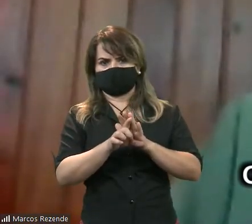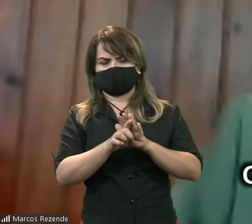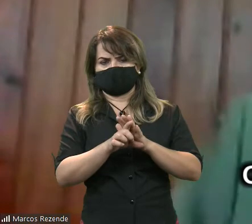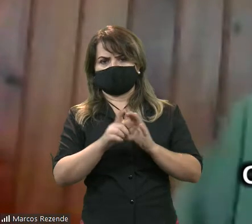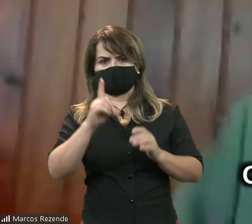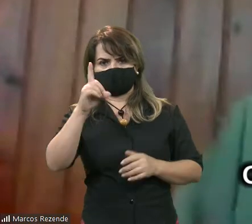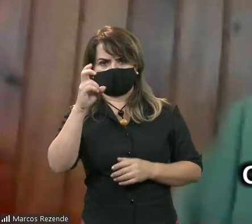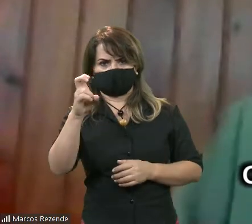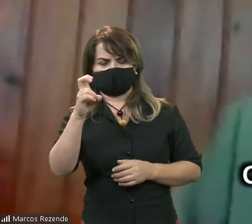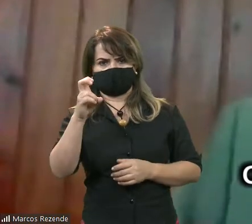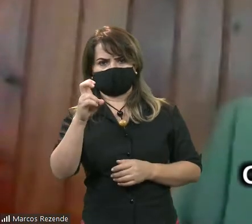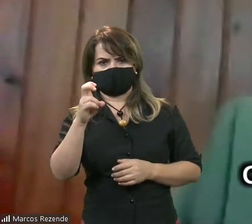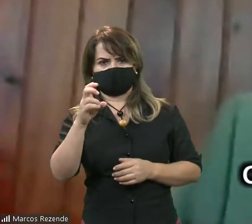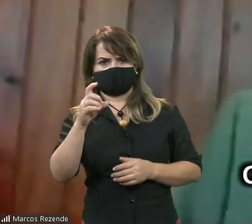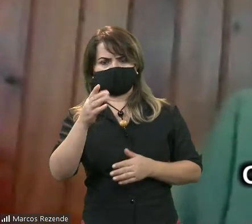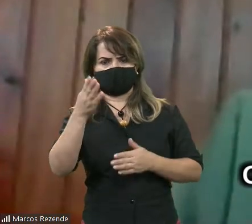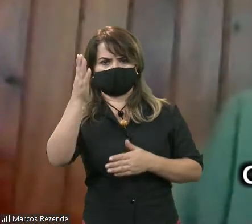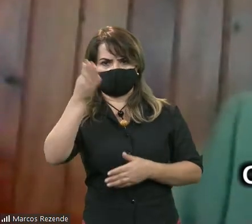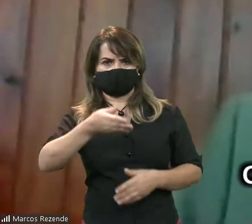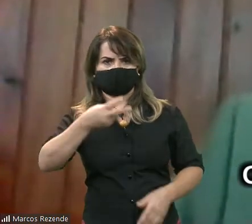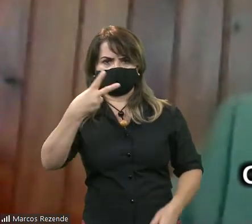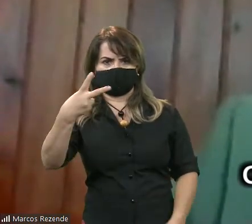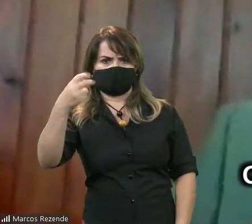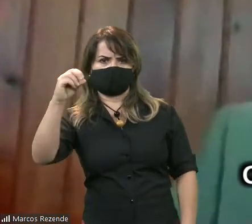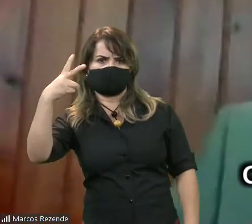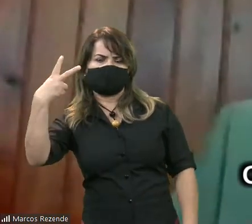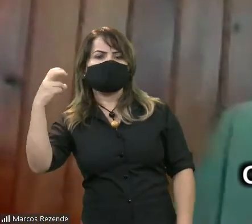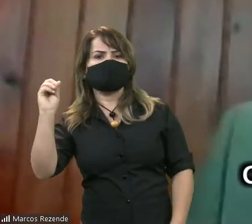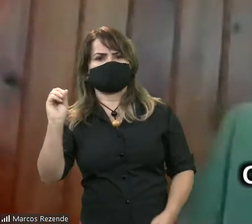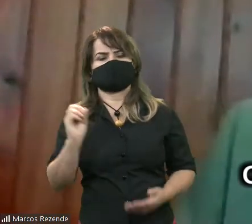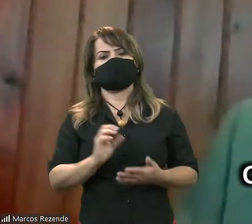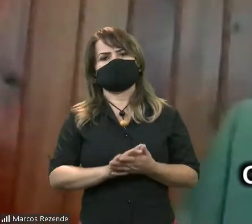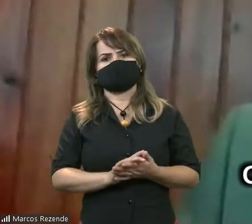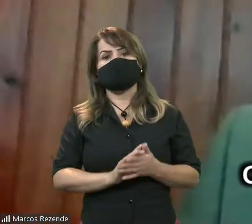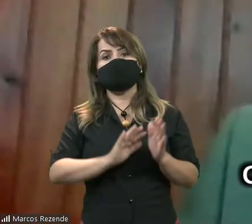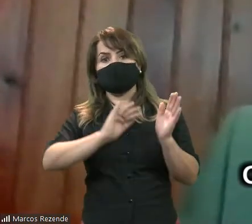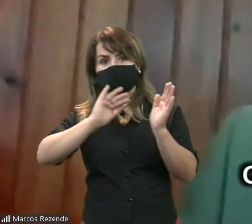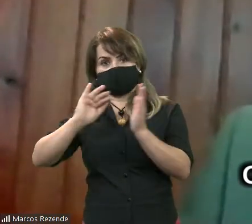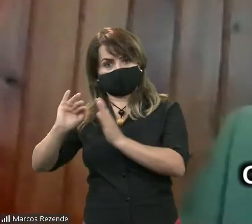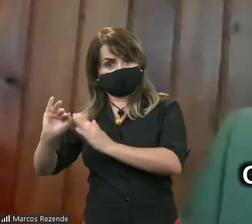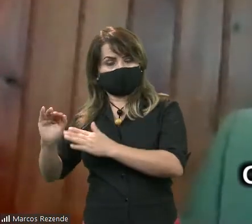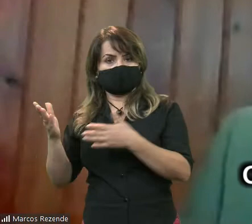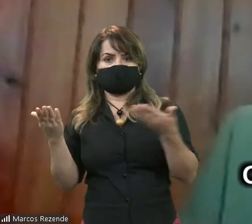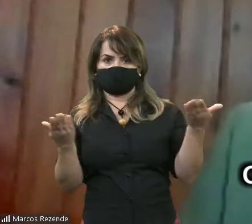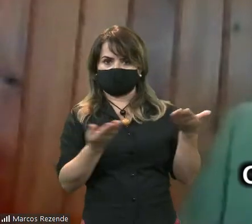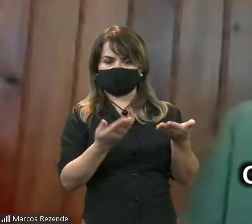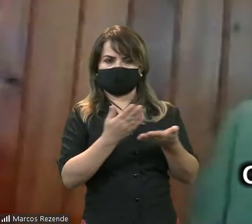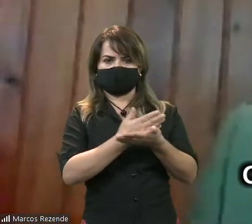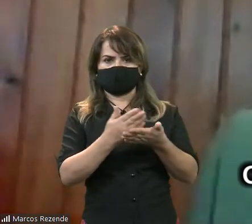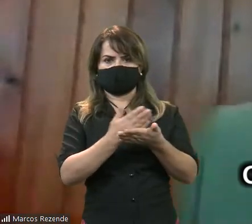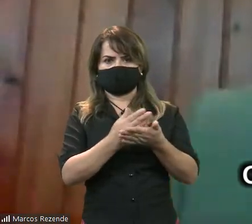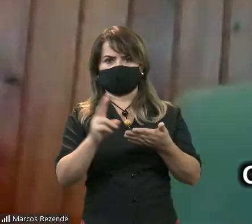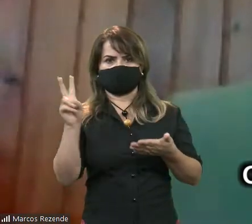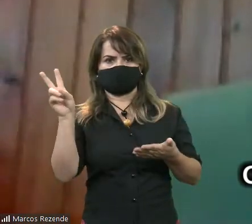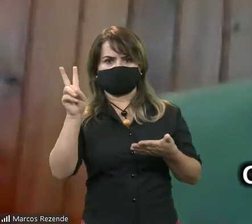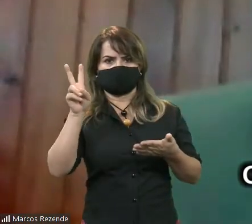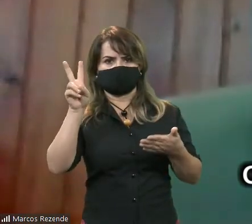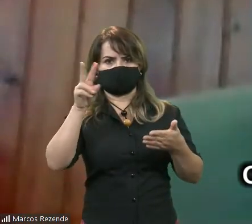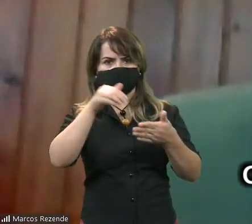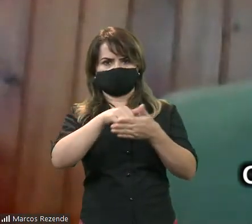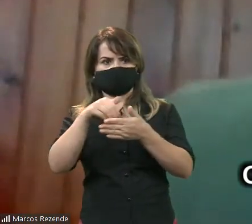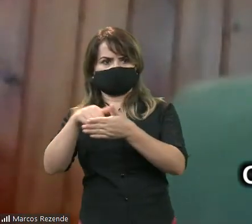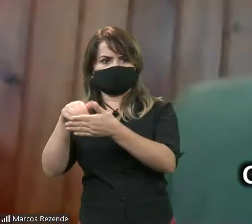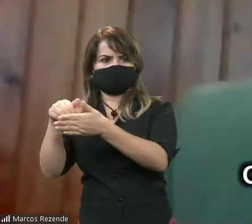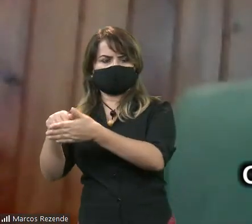Não havendo vereadores inscritos, encerra a discussão e passamos à votação do projeto de lei número